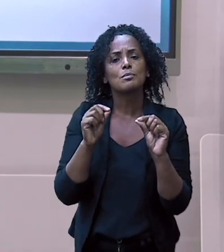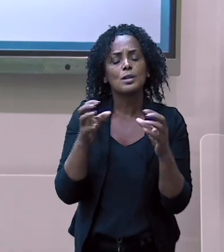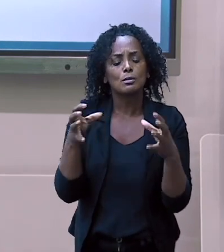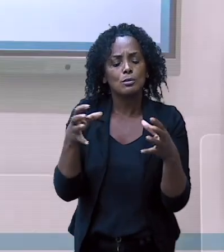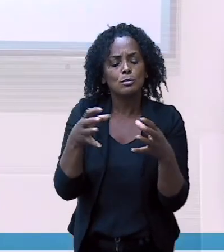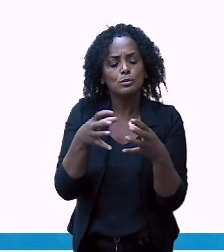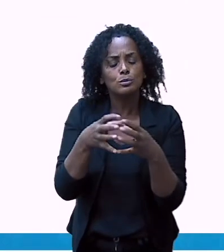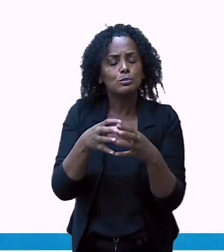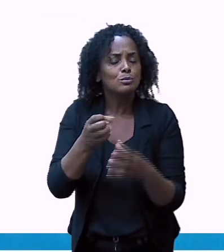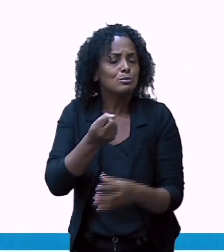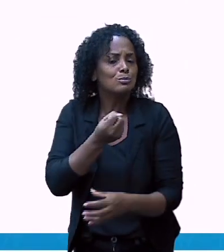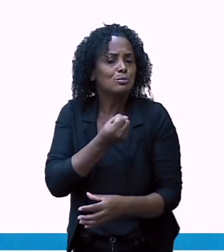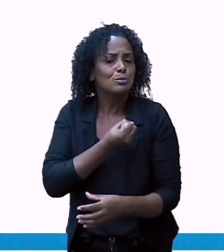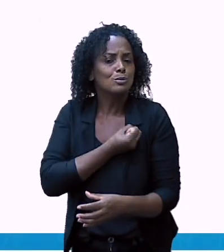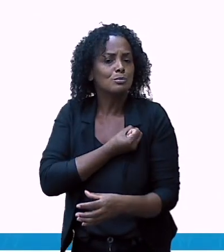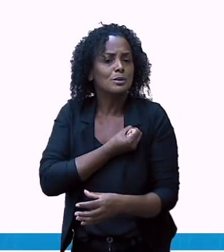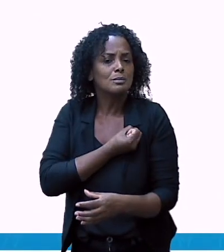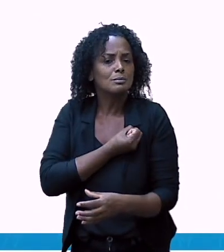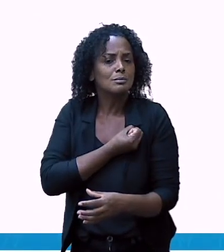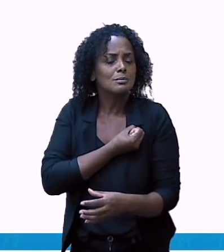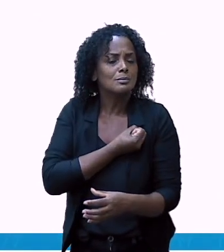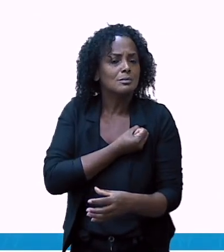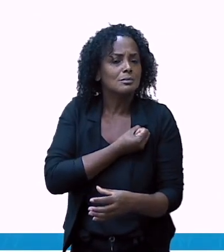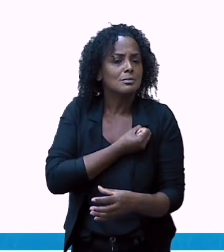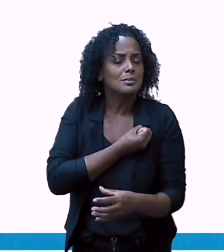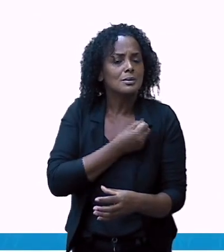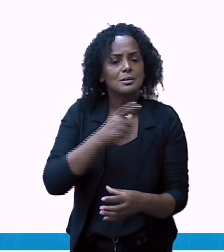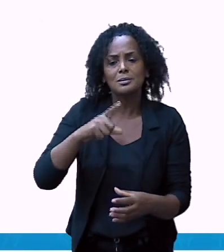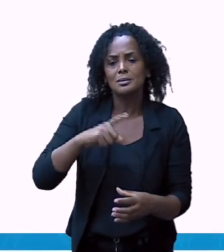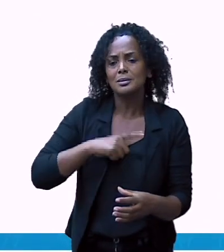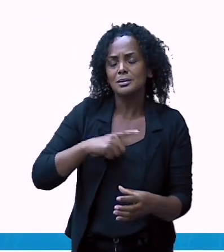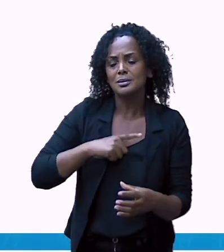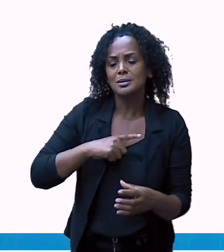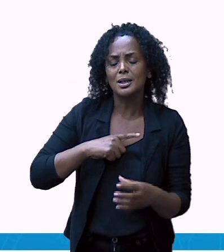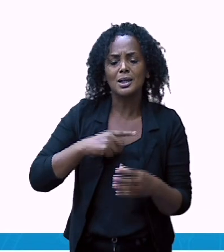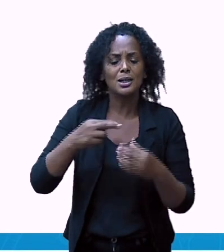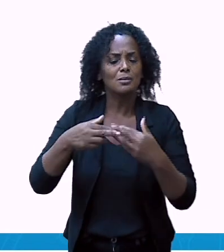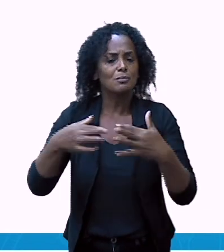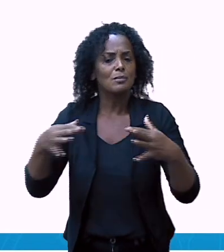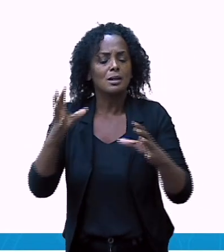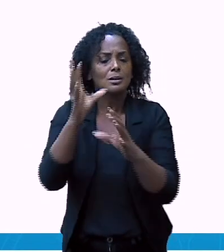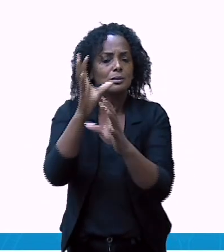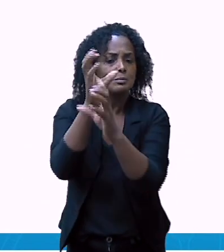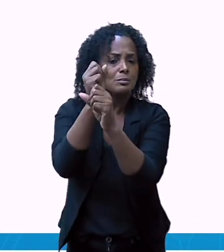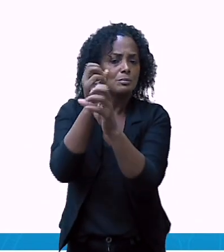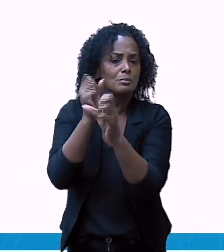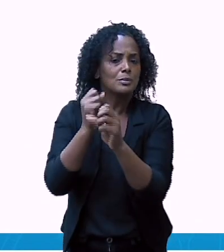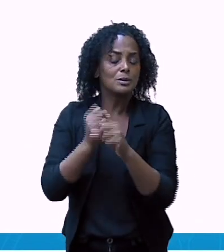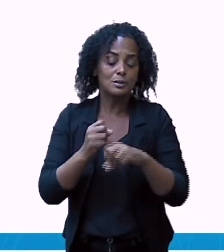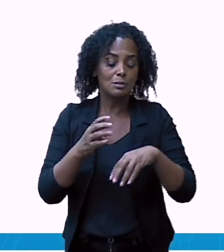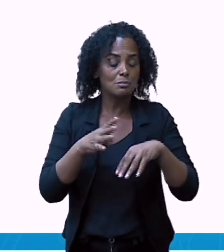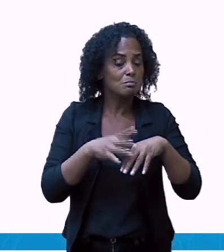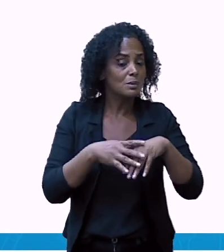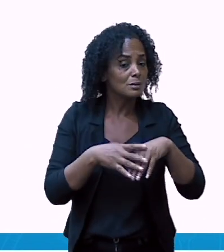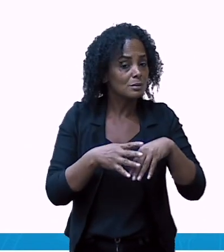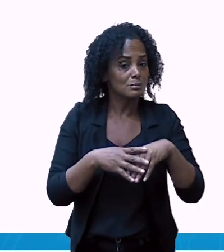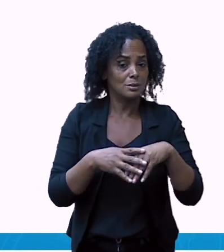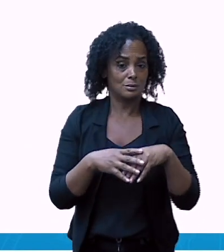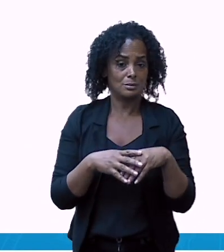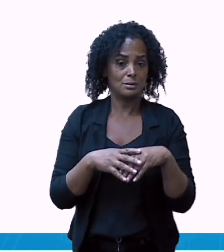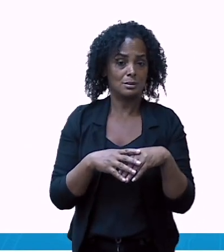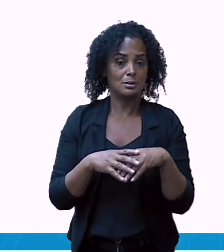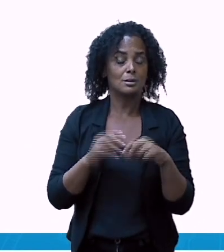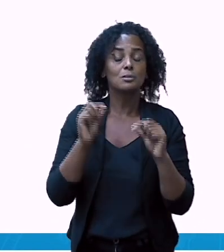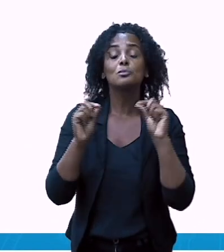de números que sofrem operações matemáticas com uma ordem pré-estabelecida. O que